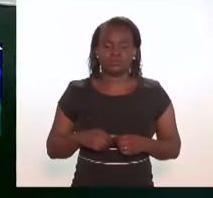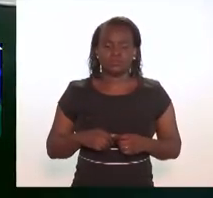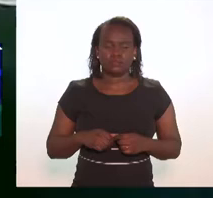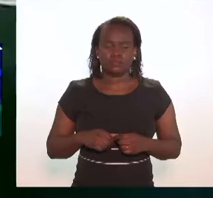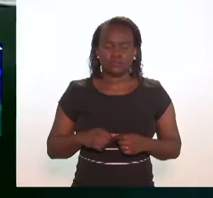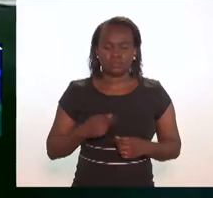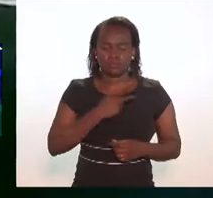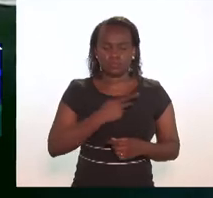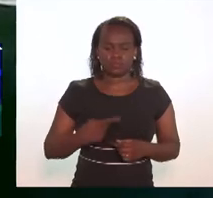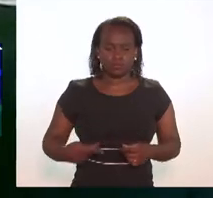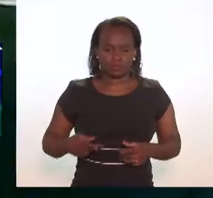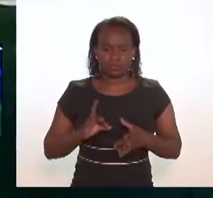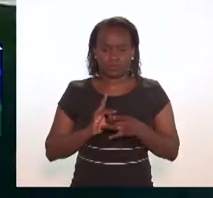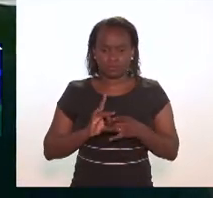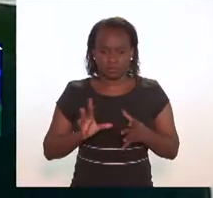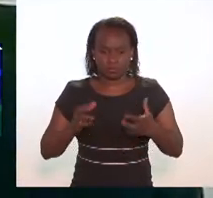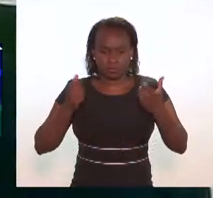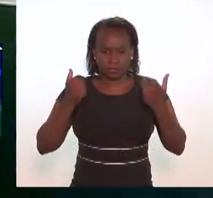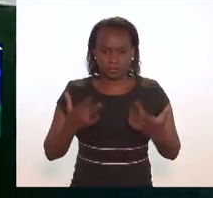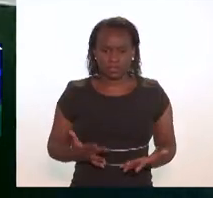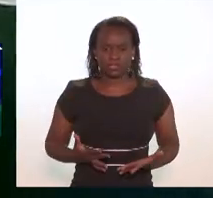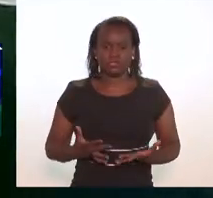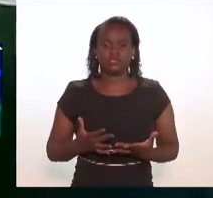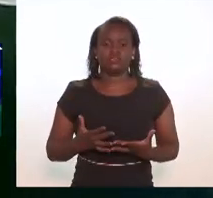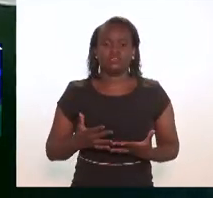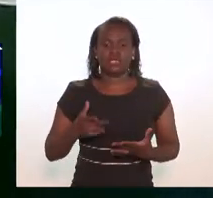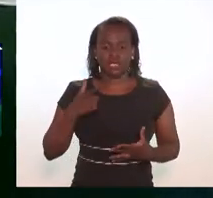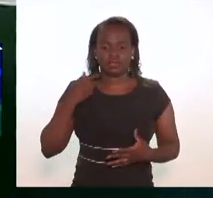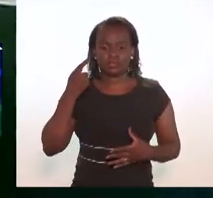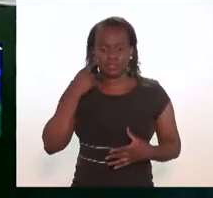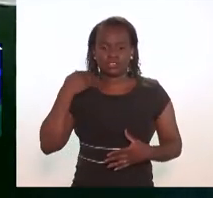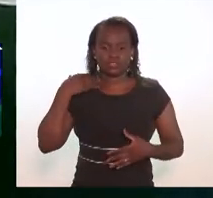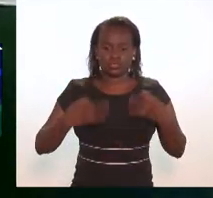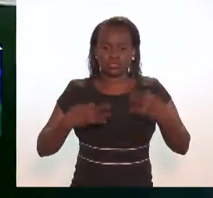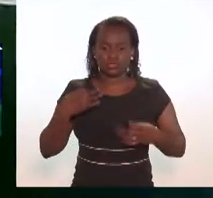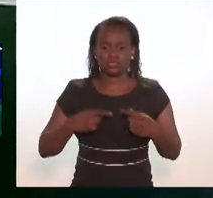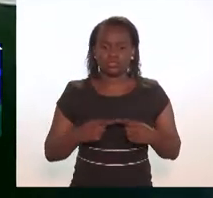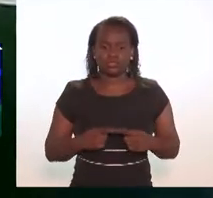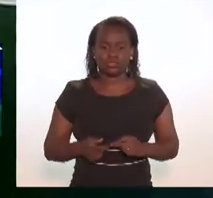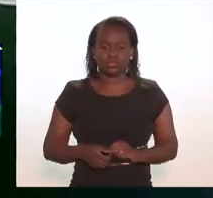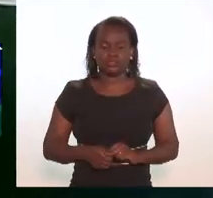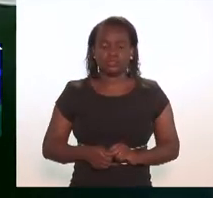presidente, se me permite, o parecer é pela juridicidade.